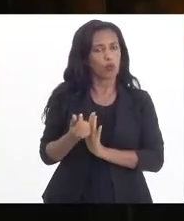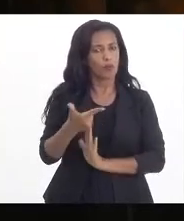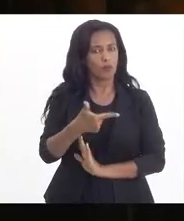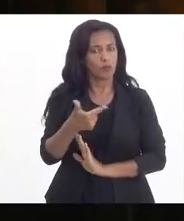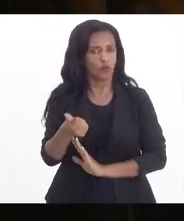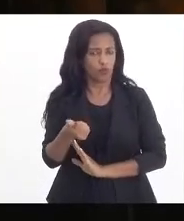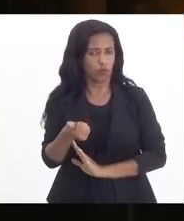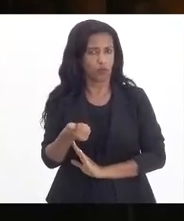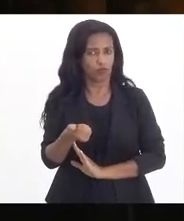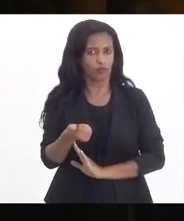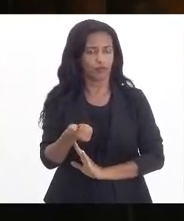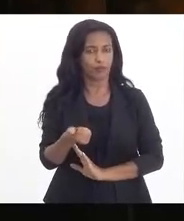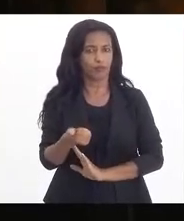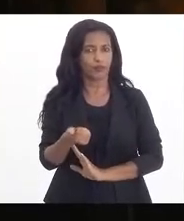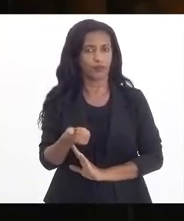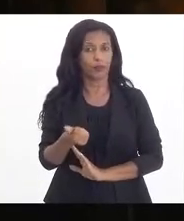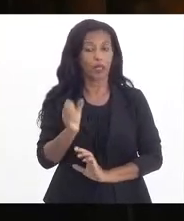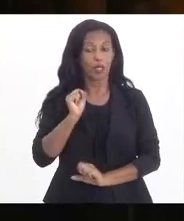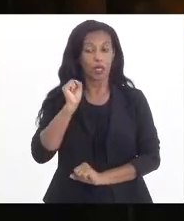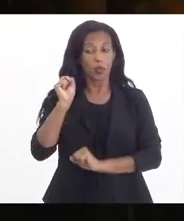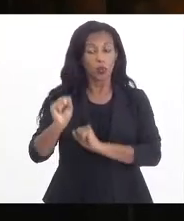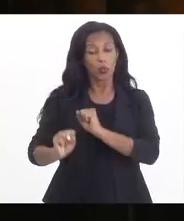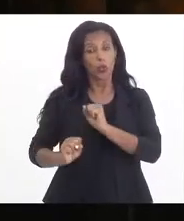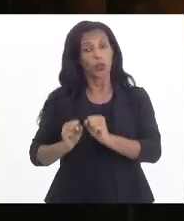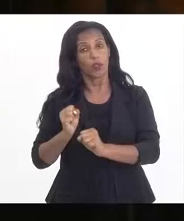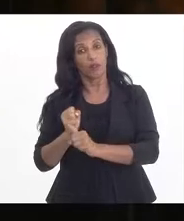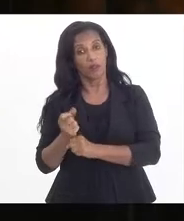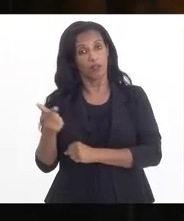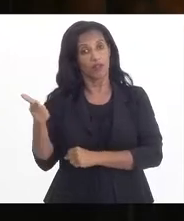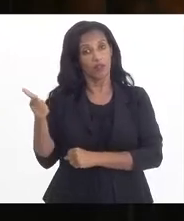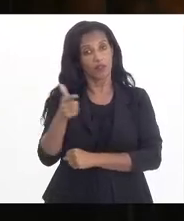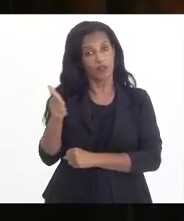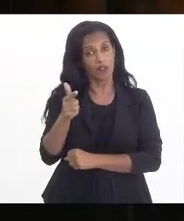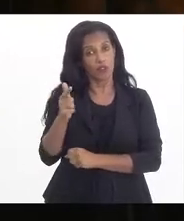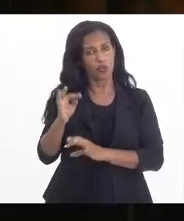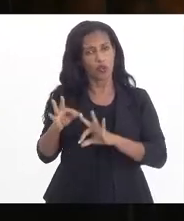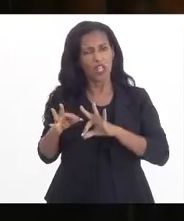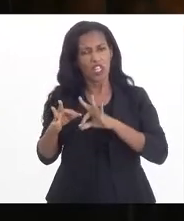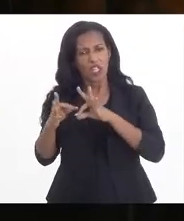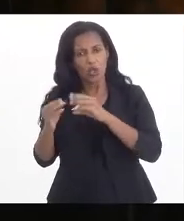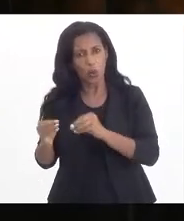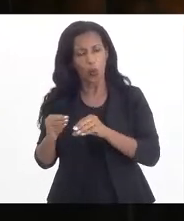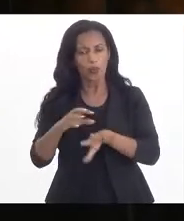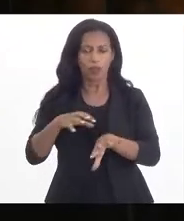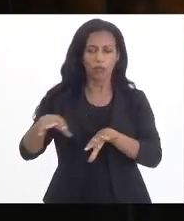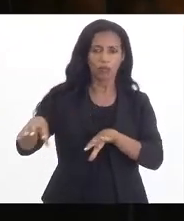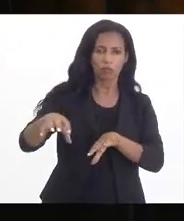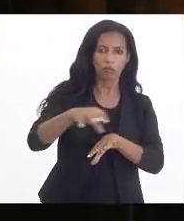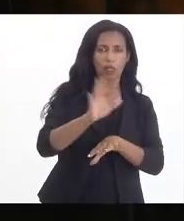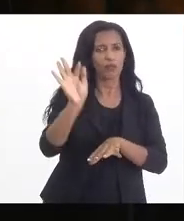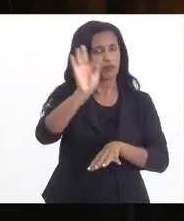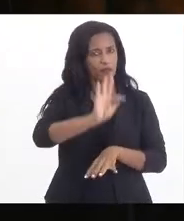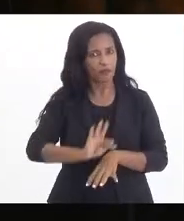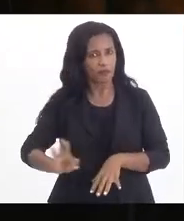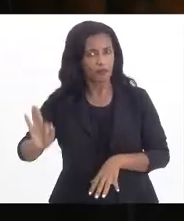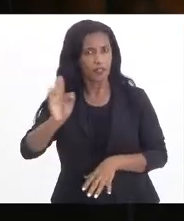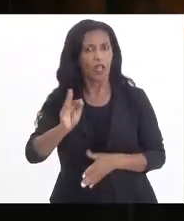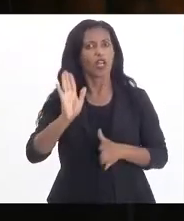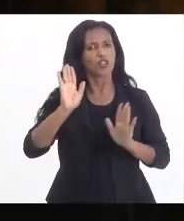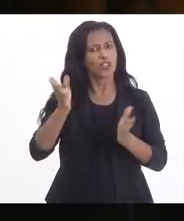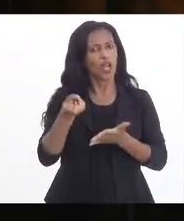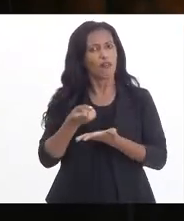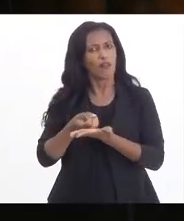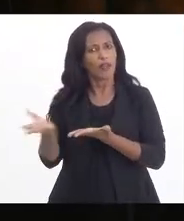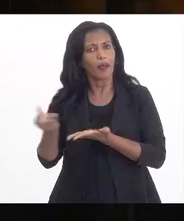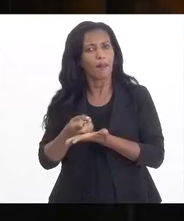21. E o orçamento de 22, em todas as unidades federativas, foram encaminhados